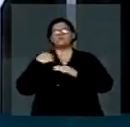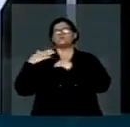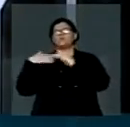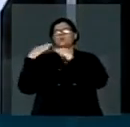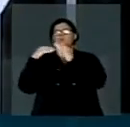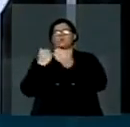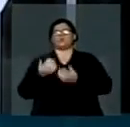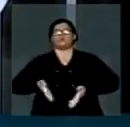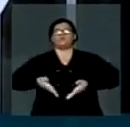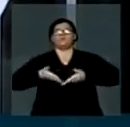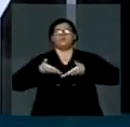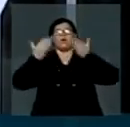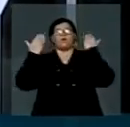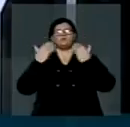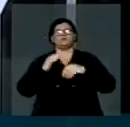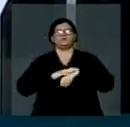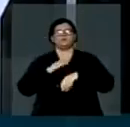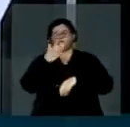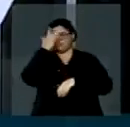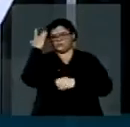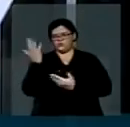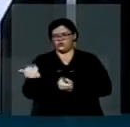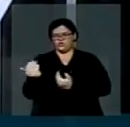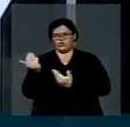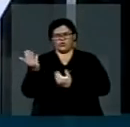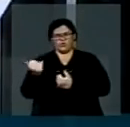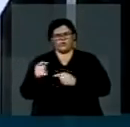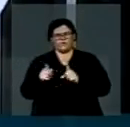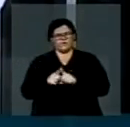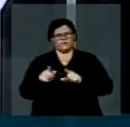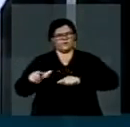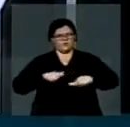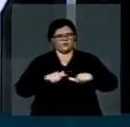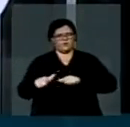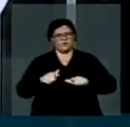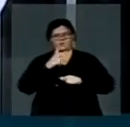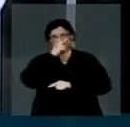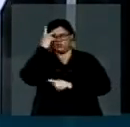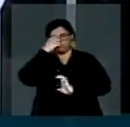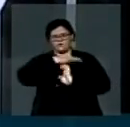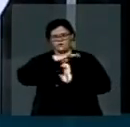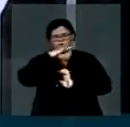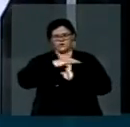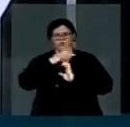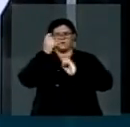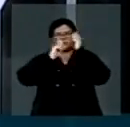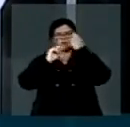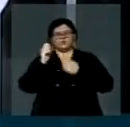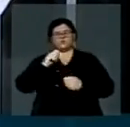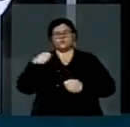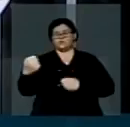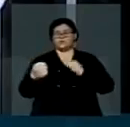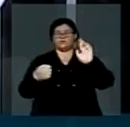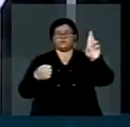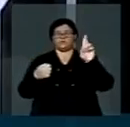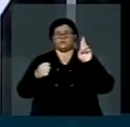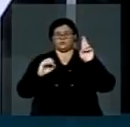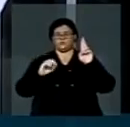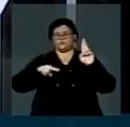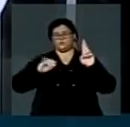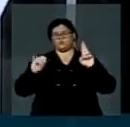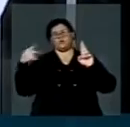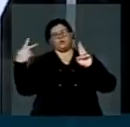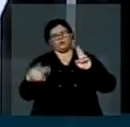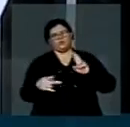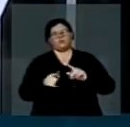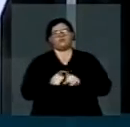nossos jovens empreendedores, dos nossos empresários da indústria, aqui representados pela CNI e pela